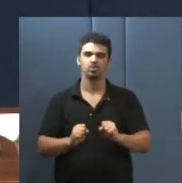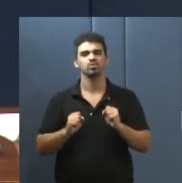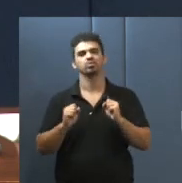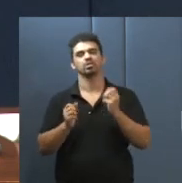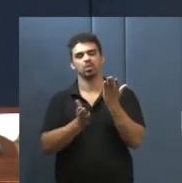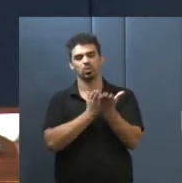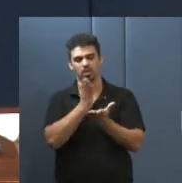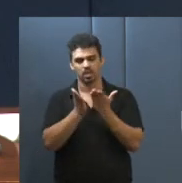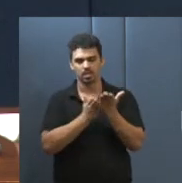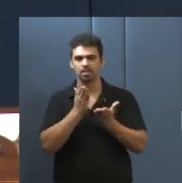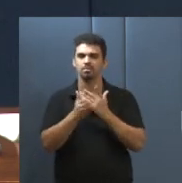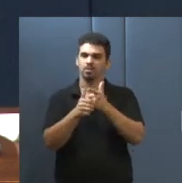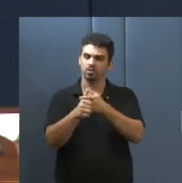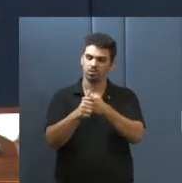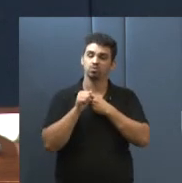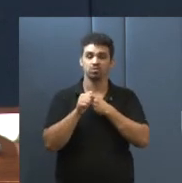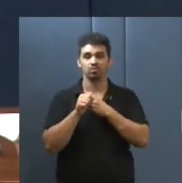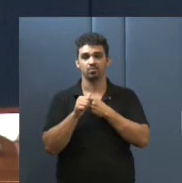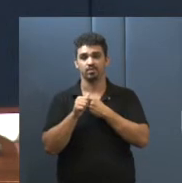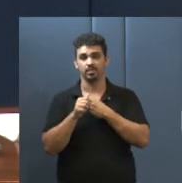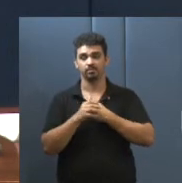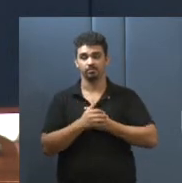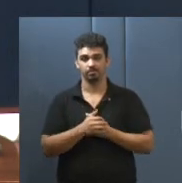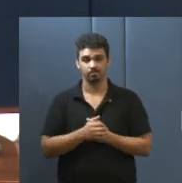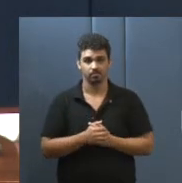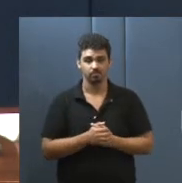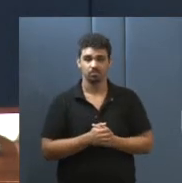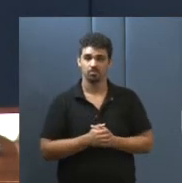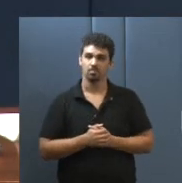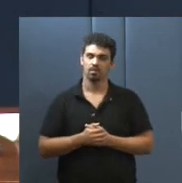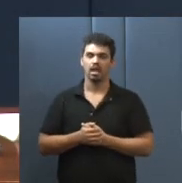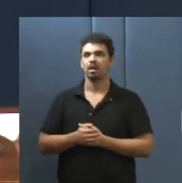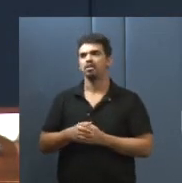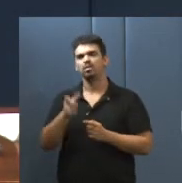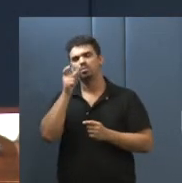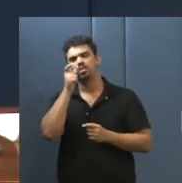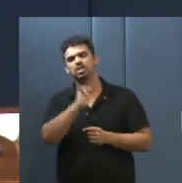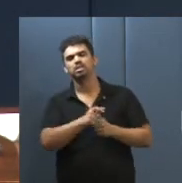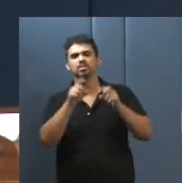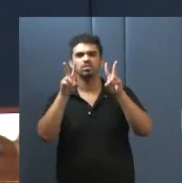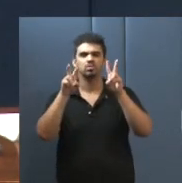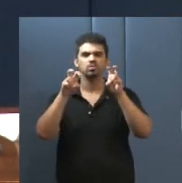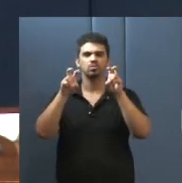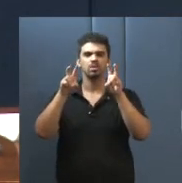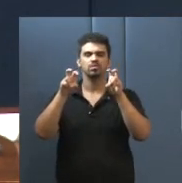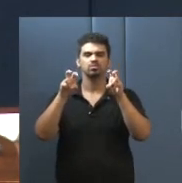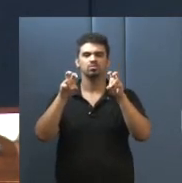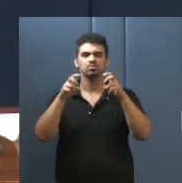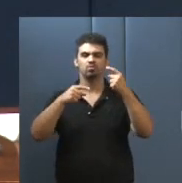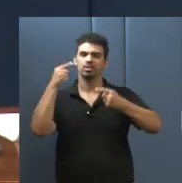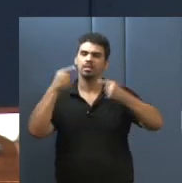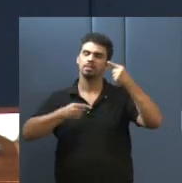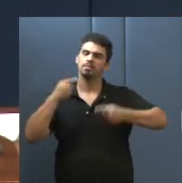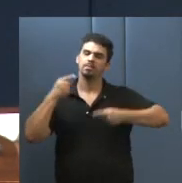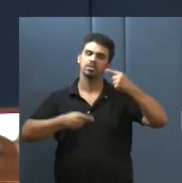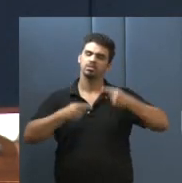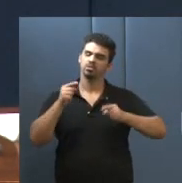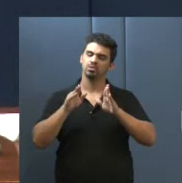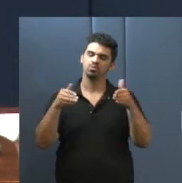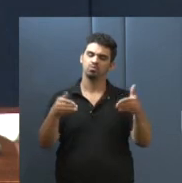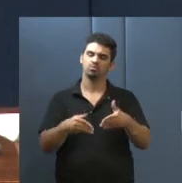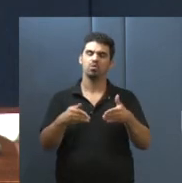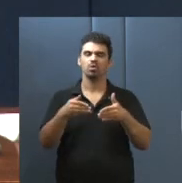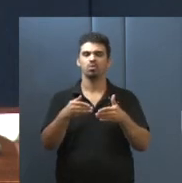tratamento de dívida de Clube de Paris. Uma questão interessante que foi discutida no Foro de Paris esse